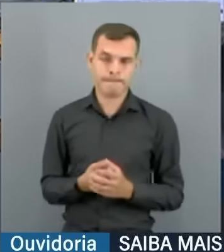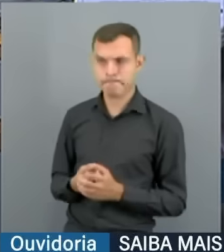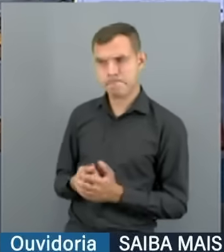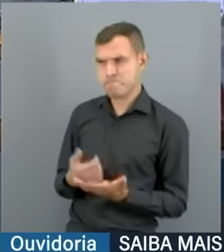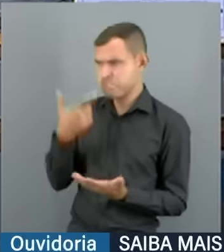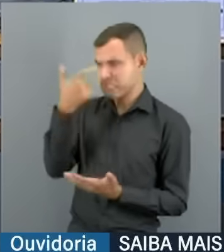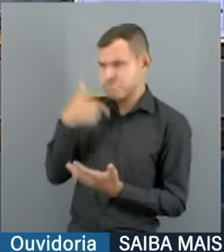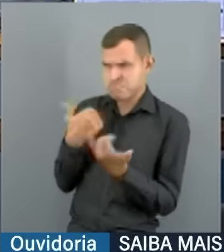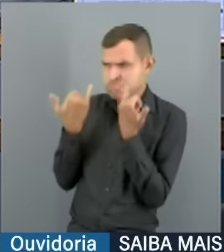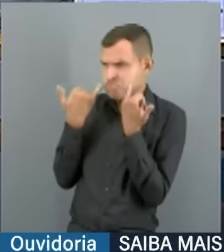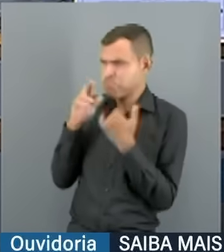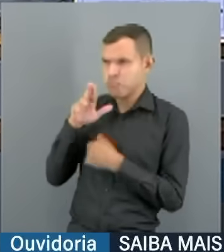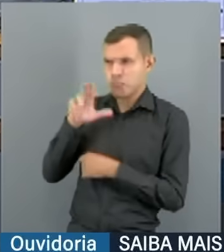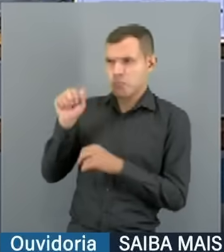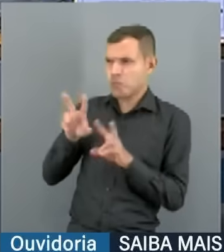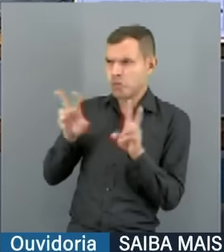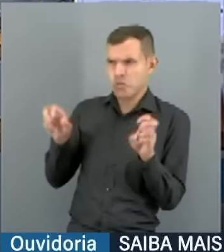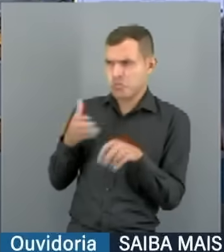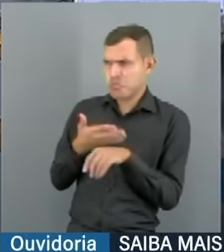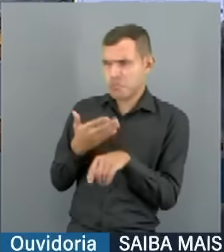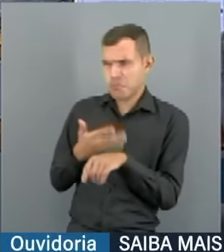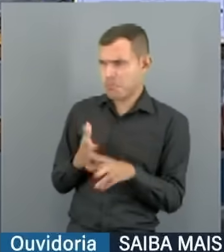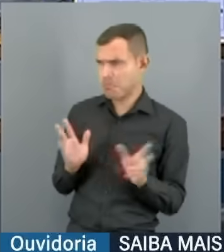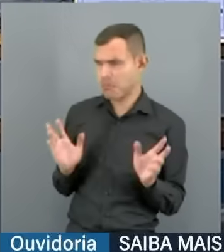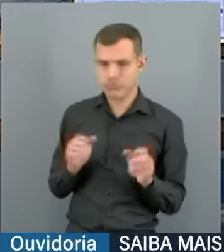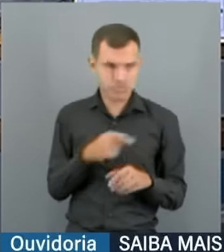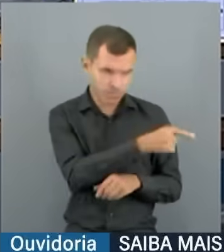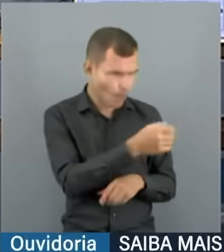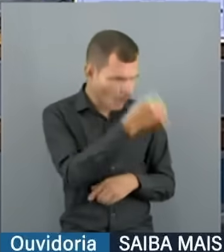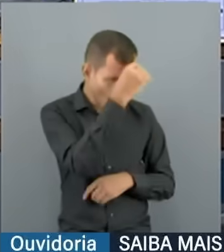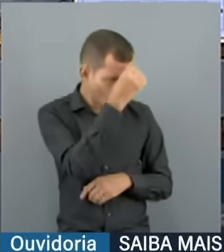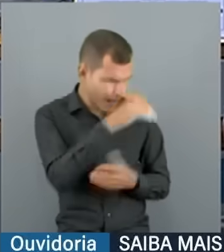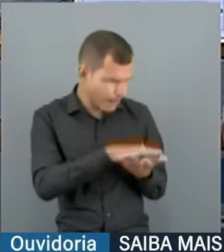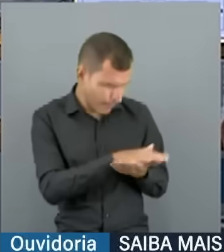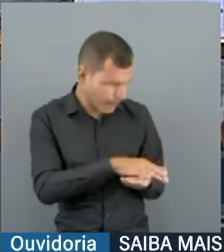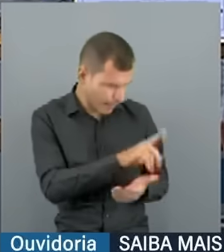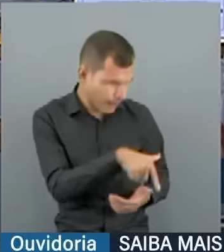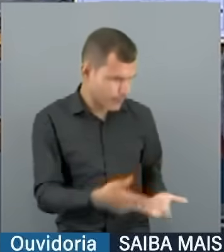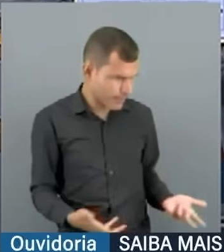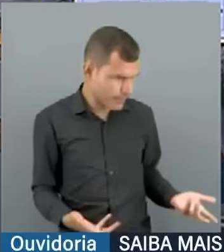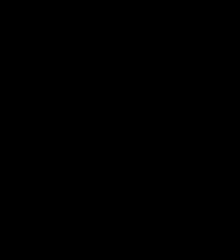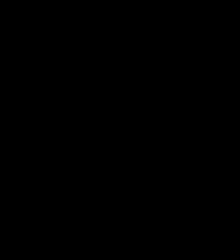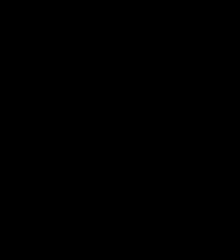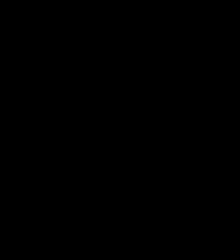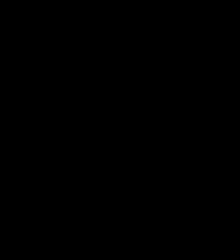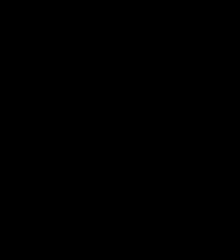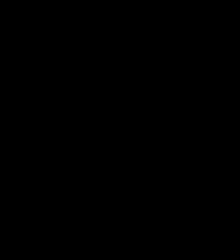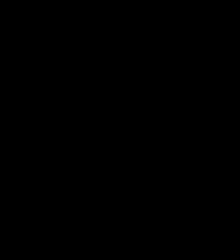treinamento. O senhor não tinha conhecimento de nada, né, Nenhum, general? nenhum. É.